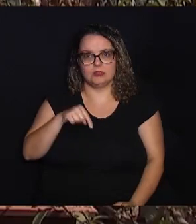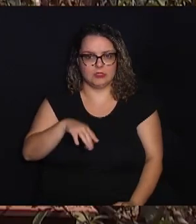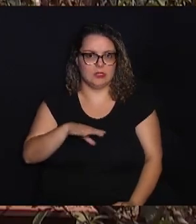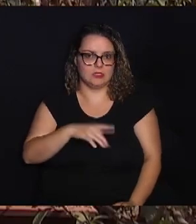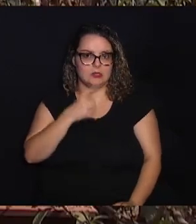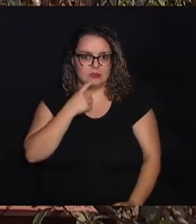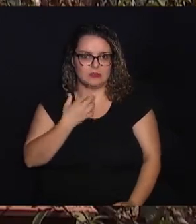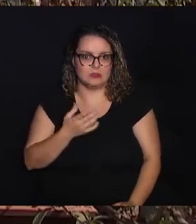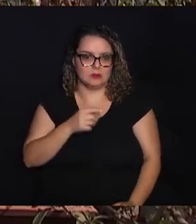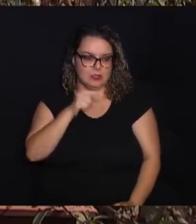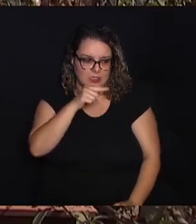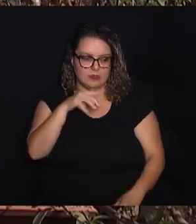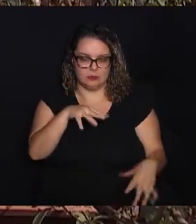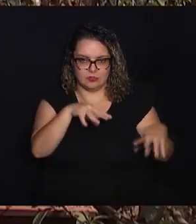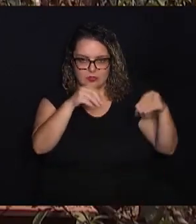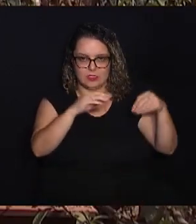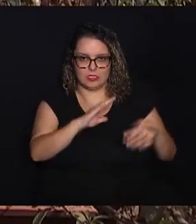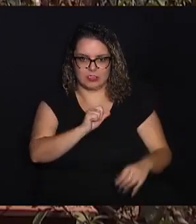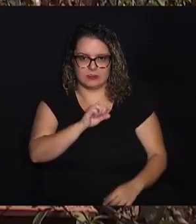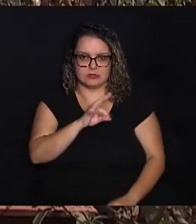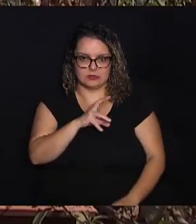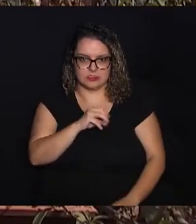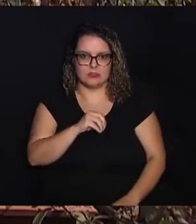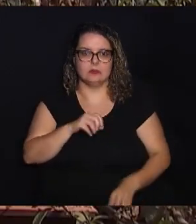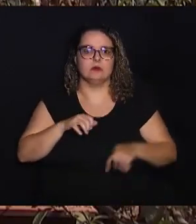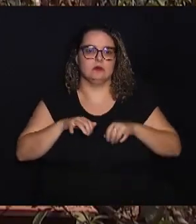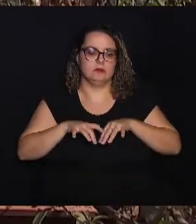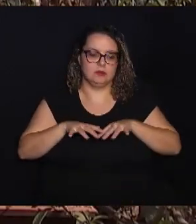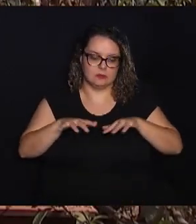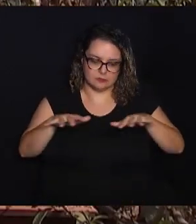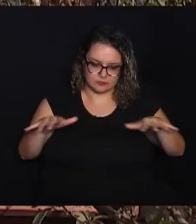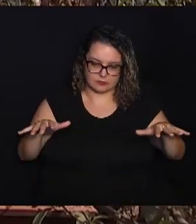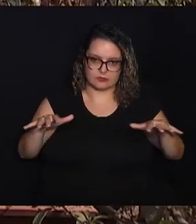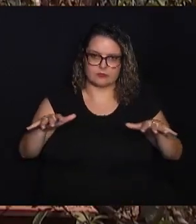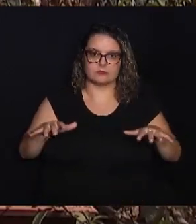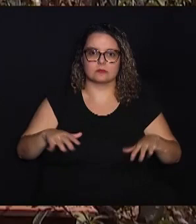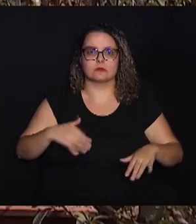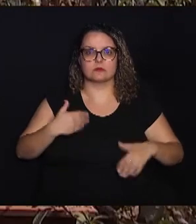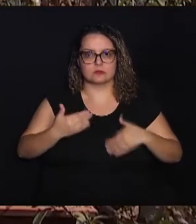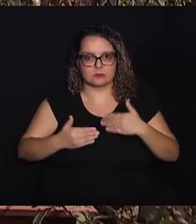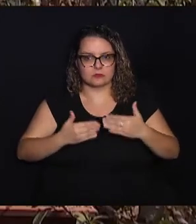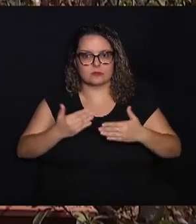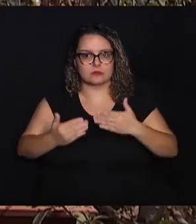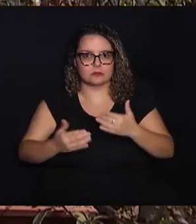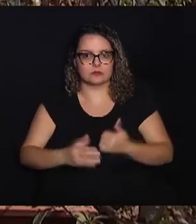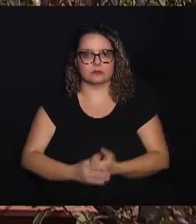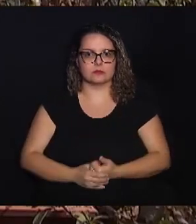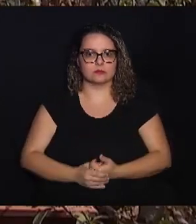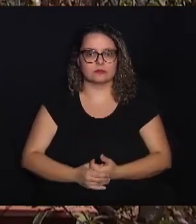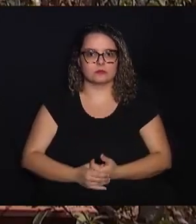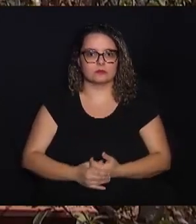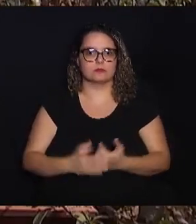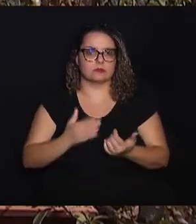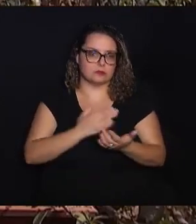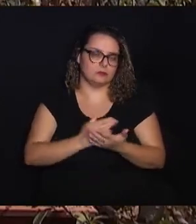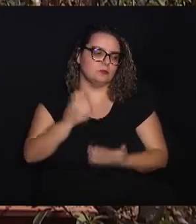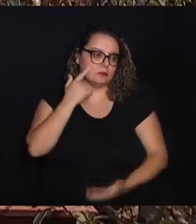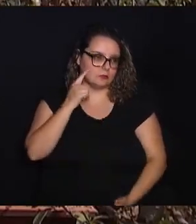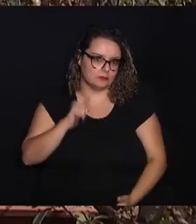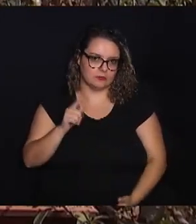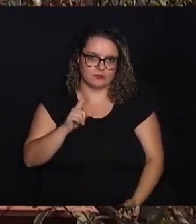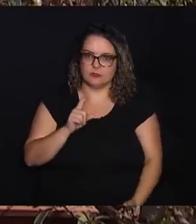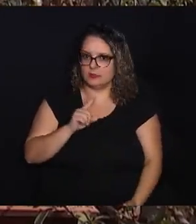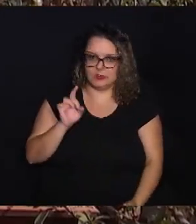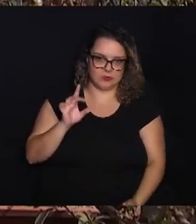toda, ali no Castelo. E aí ampliei essa área. E aí foi onde eu comecei, claro. Não foram só